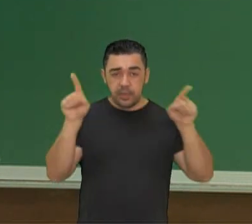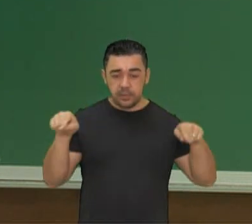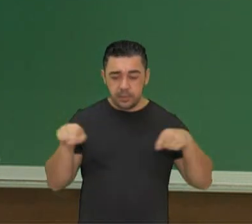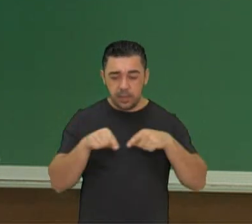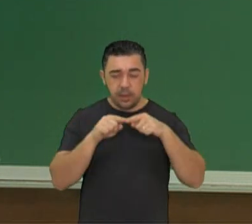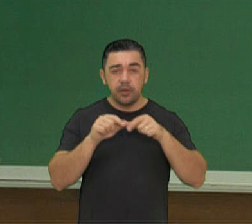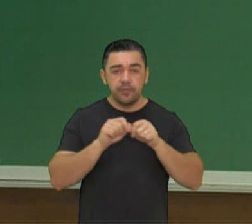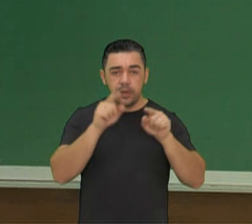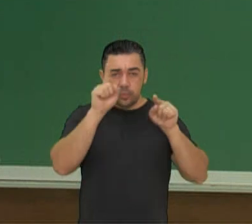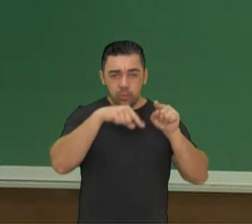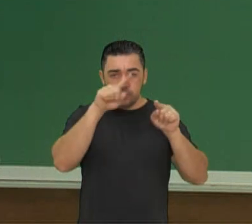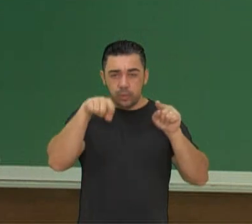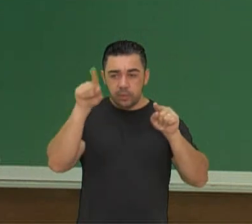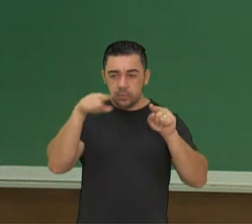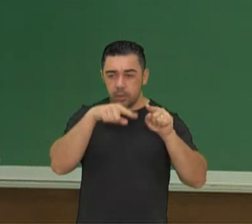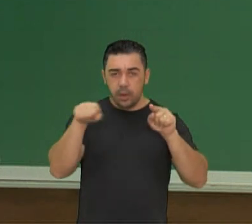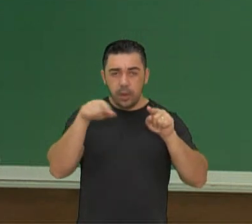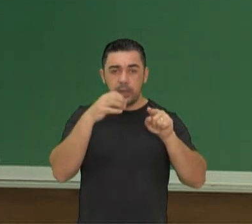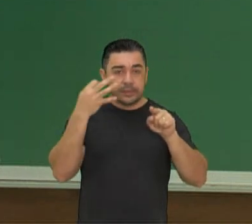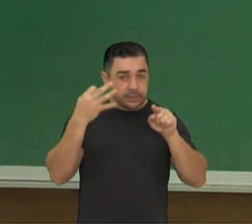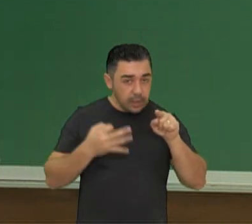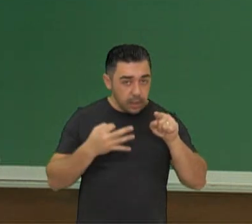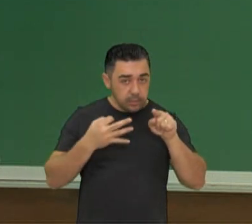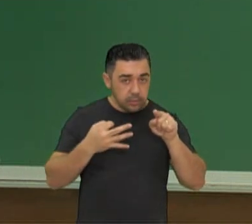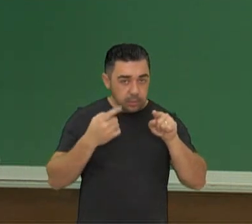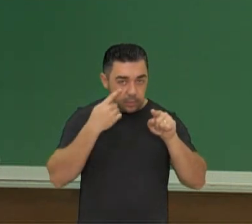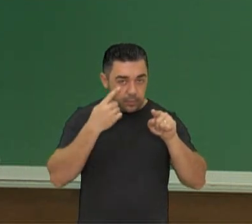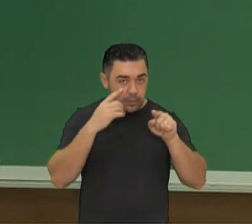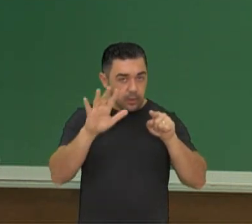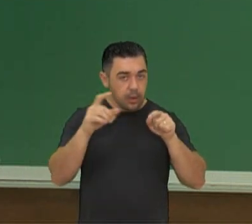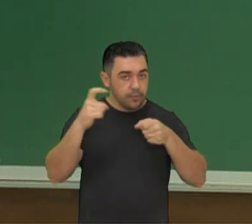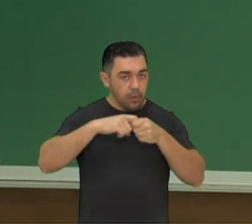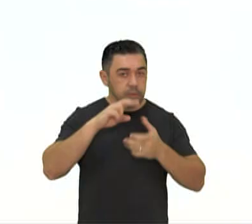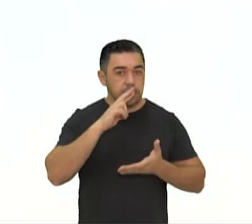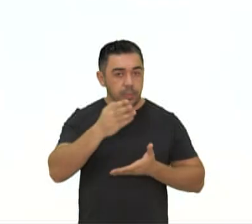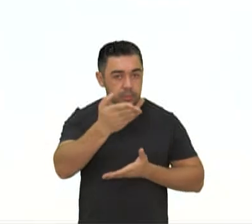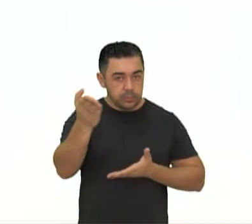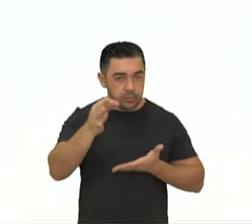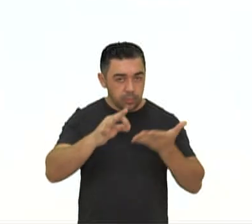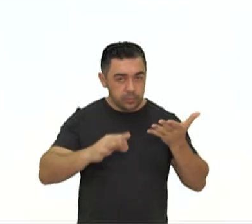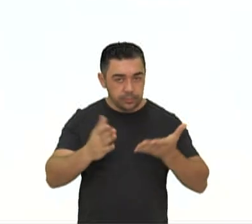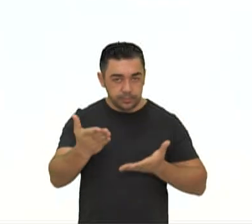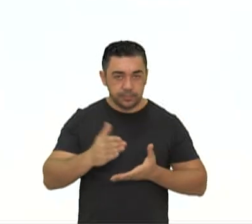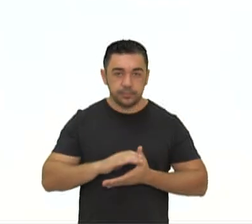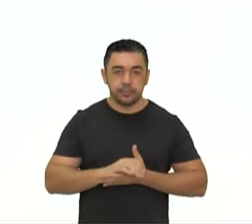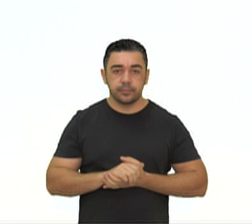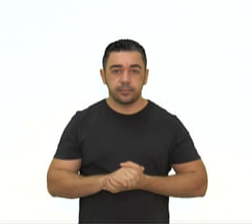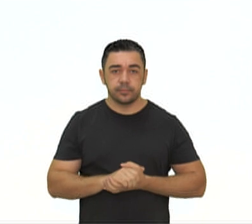marque todas as diagonais para ver se dá aquele valor ali, certo? Eu já volto com a resposta.